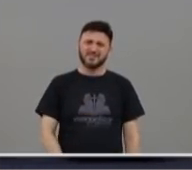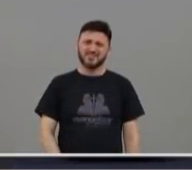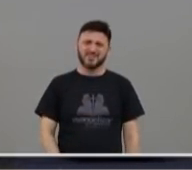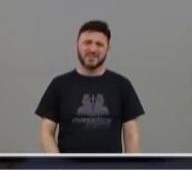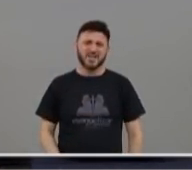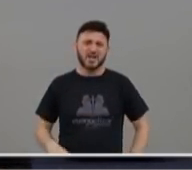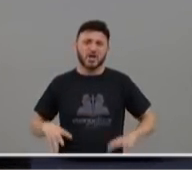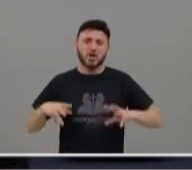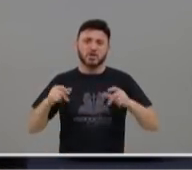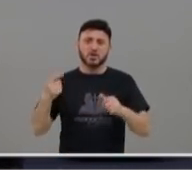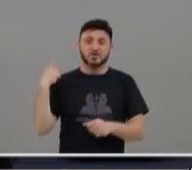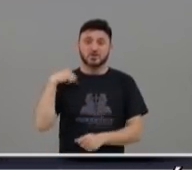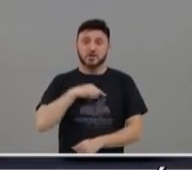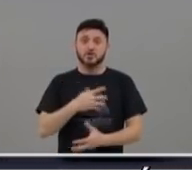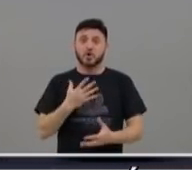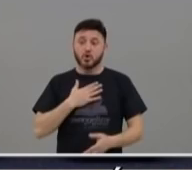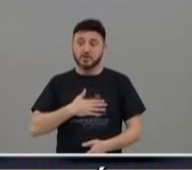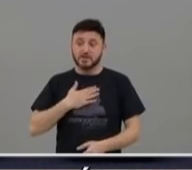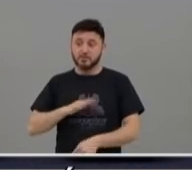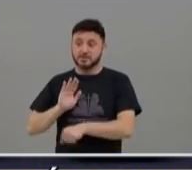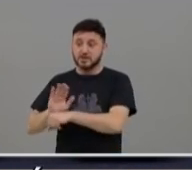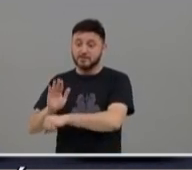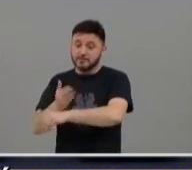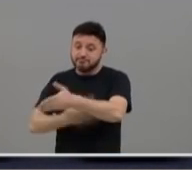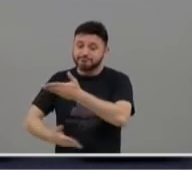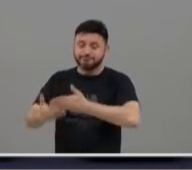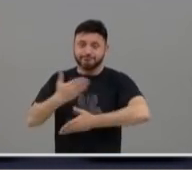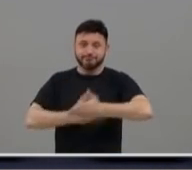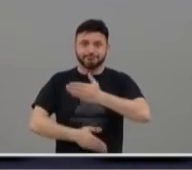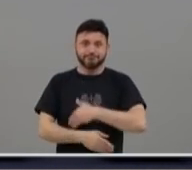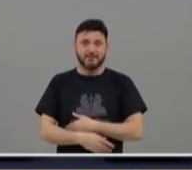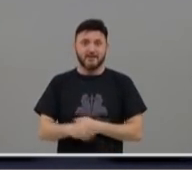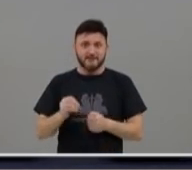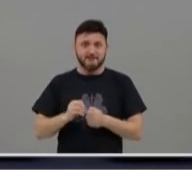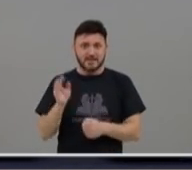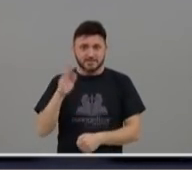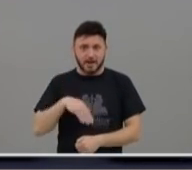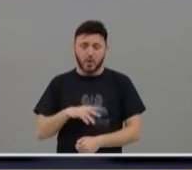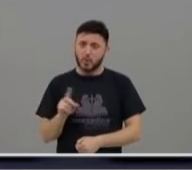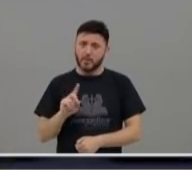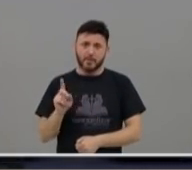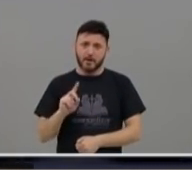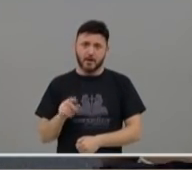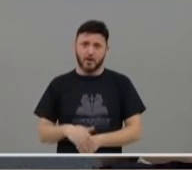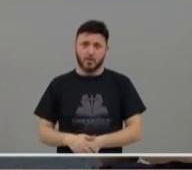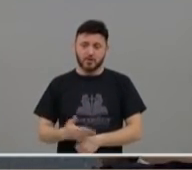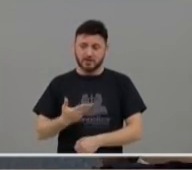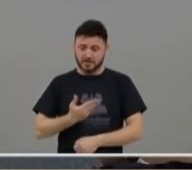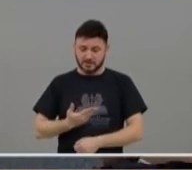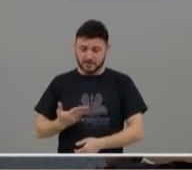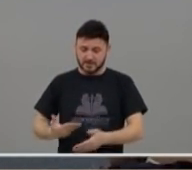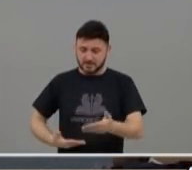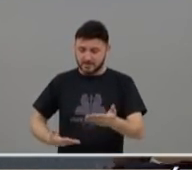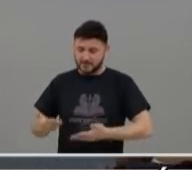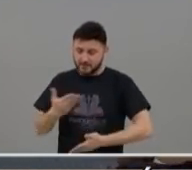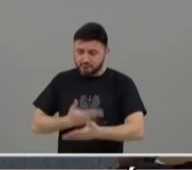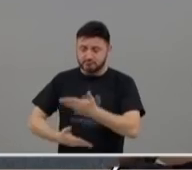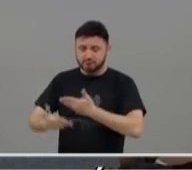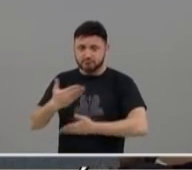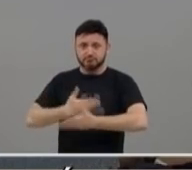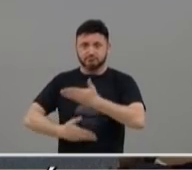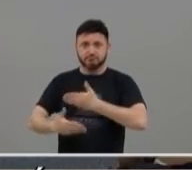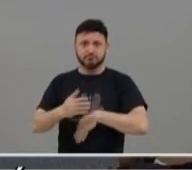de servir e ser servido. E não faz mal. Não faz mal servir e ser servido. Mas a gente tem que ter tudo na